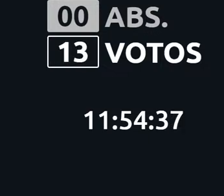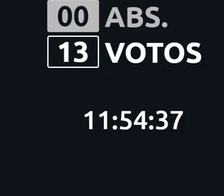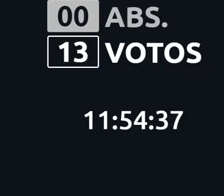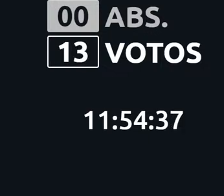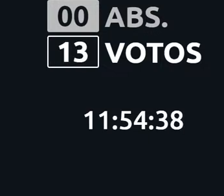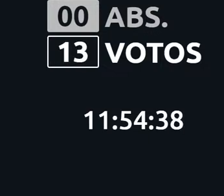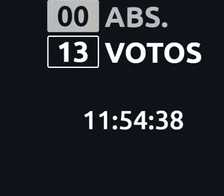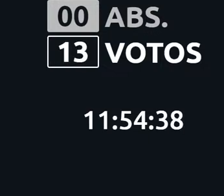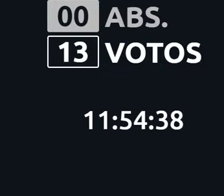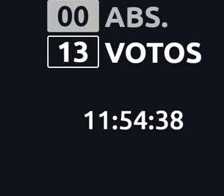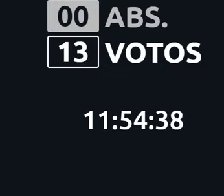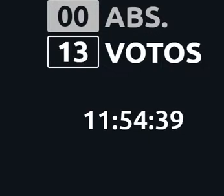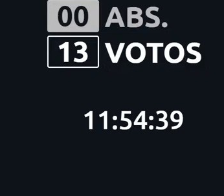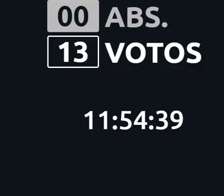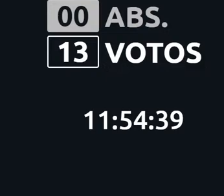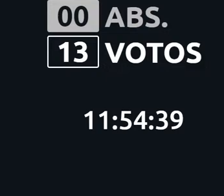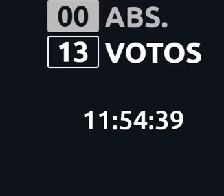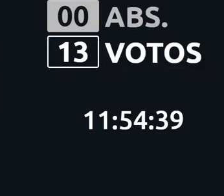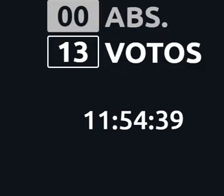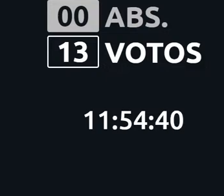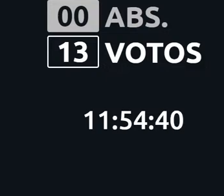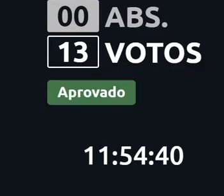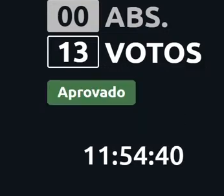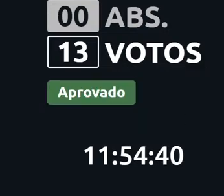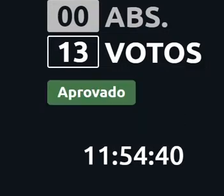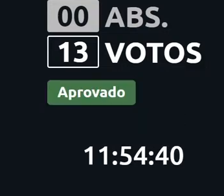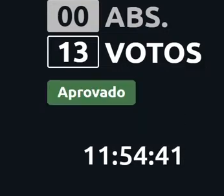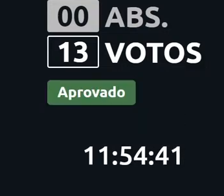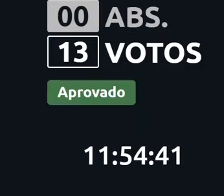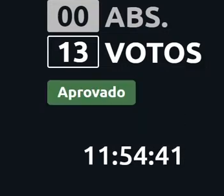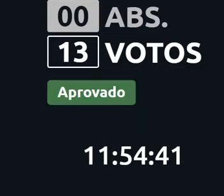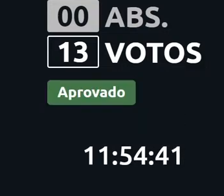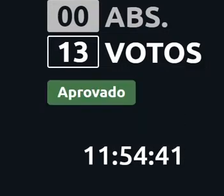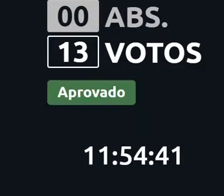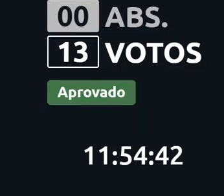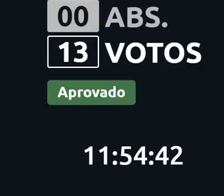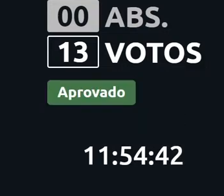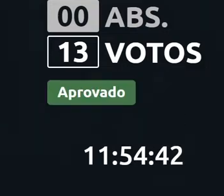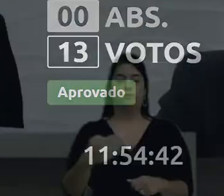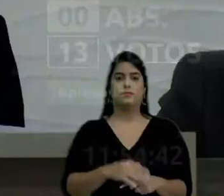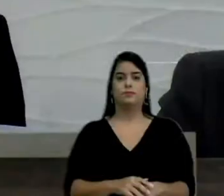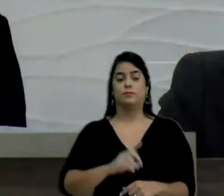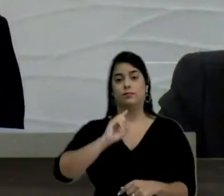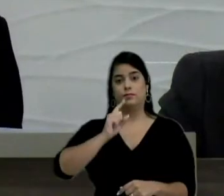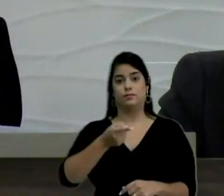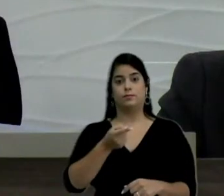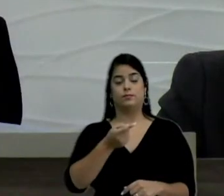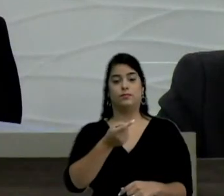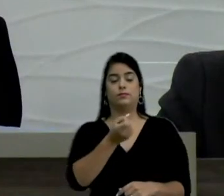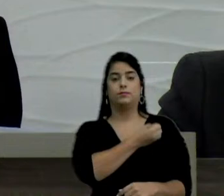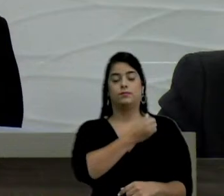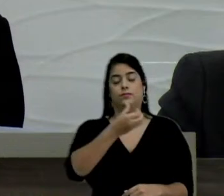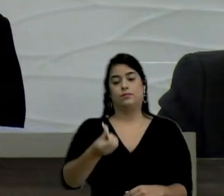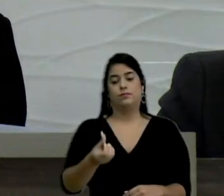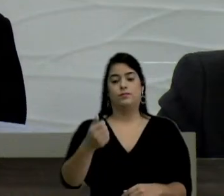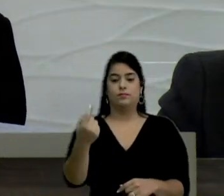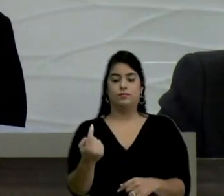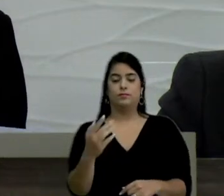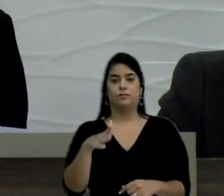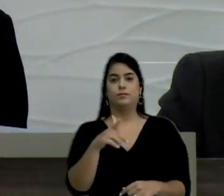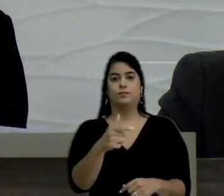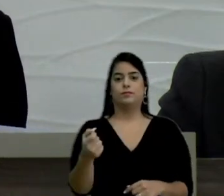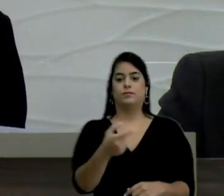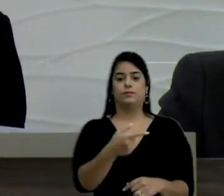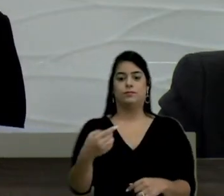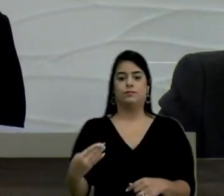votar aprovado por unanimidade 1 votos a zero indicação 61 bar 2024 do vereador Pachequinho